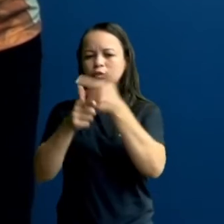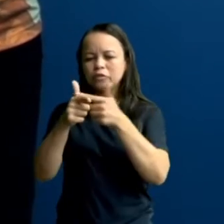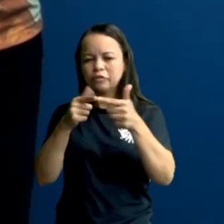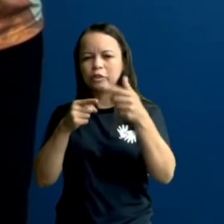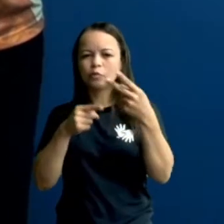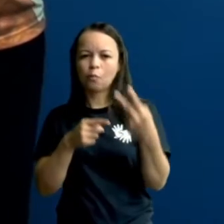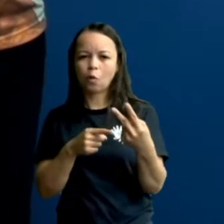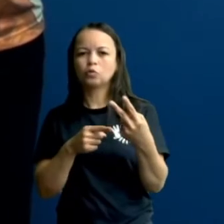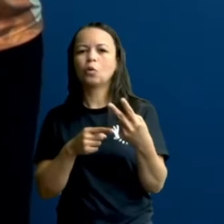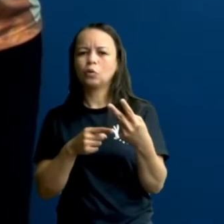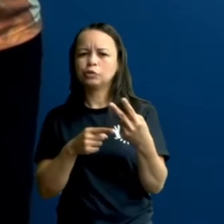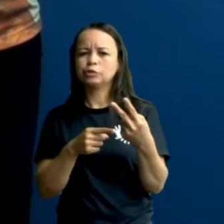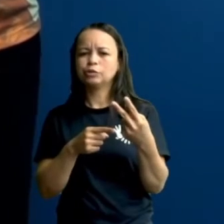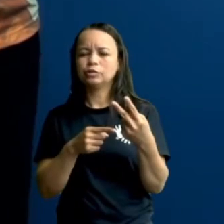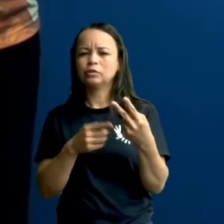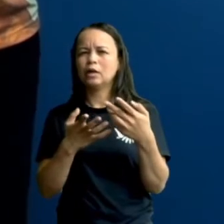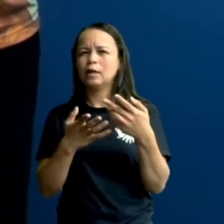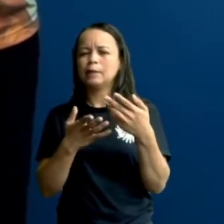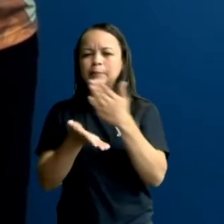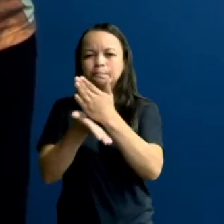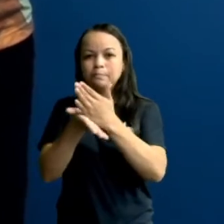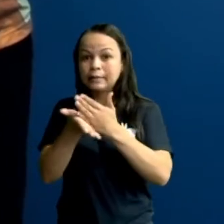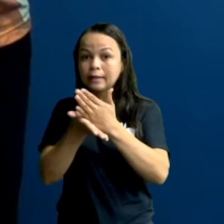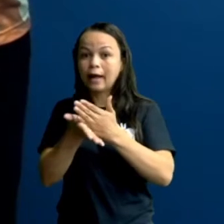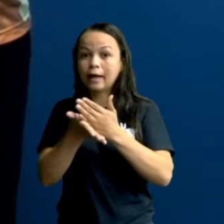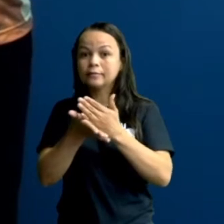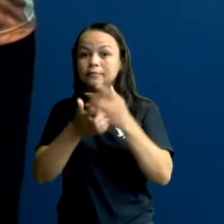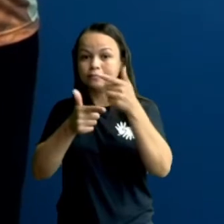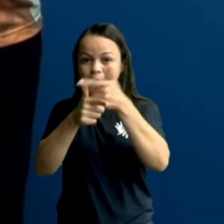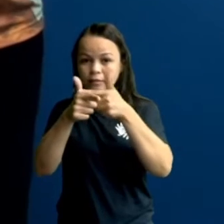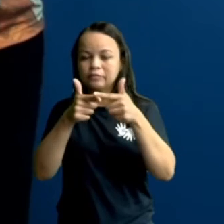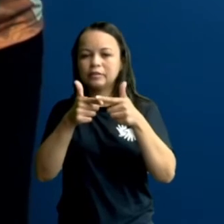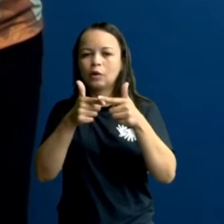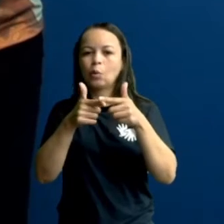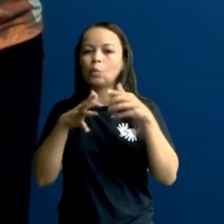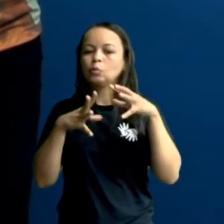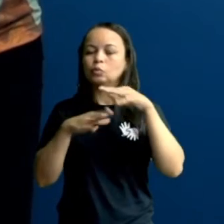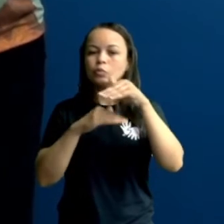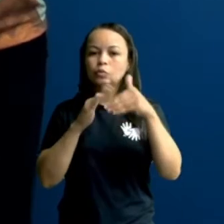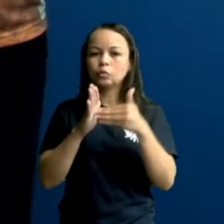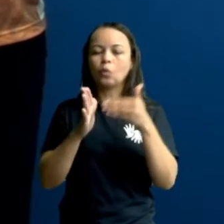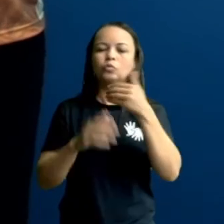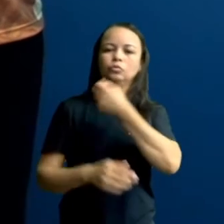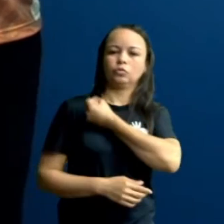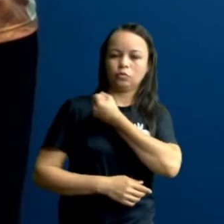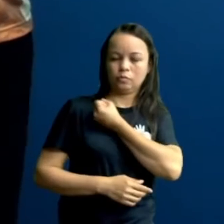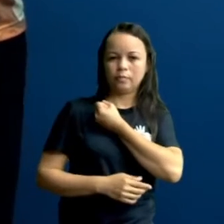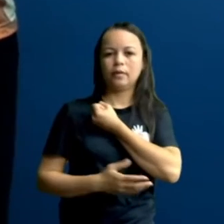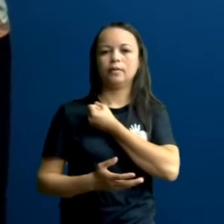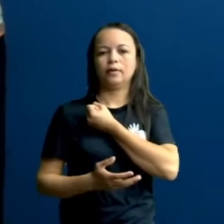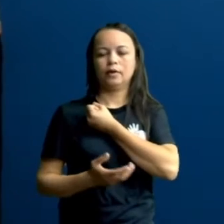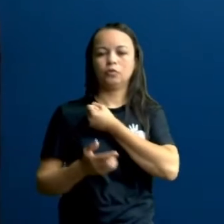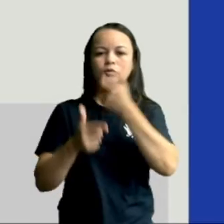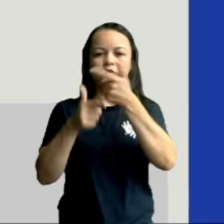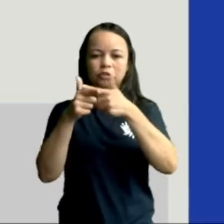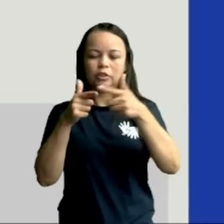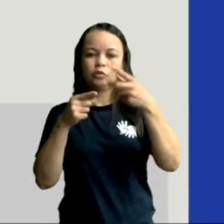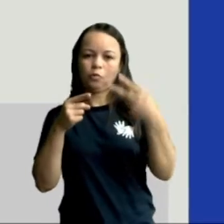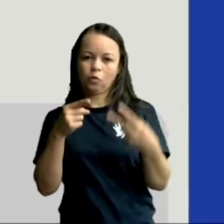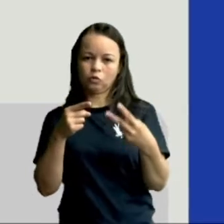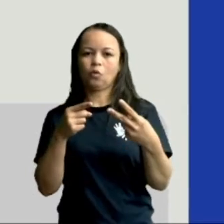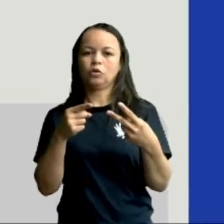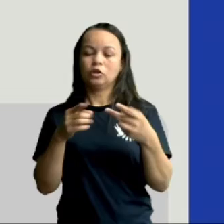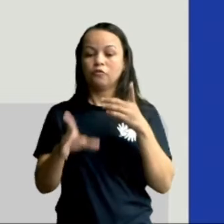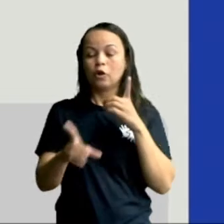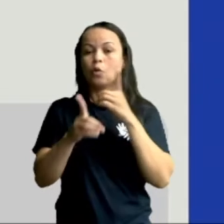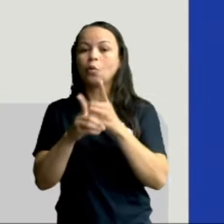por 2. Lembra lá de metade na divisão? Todo número dividido por 2, eu